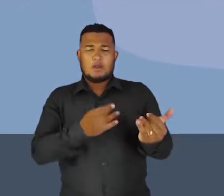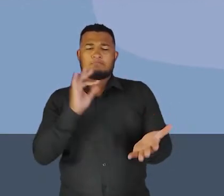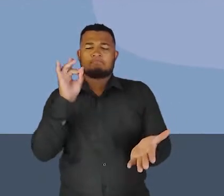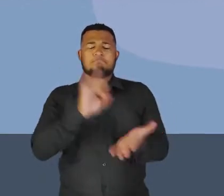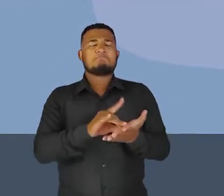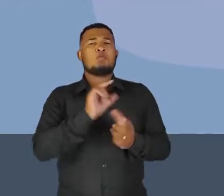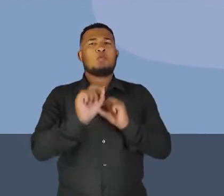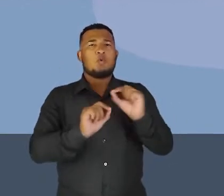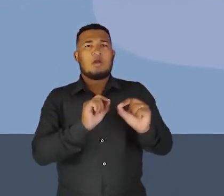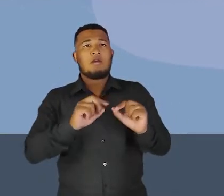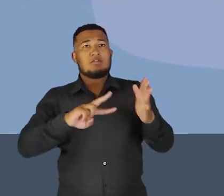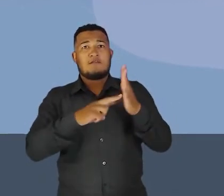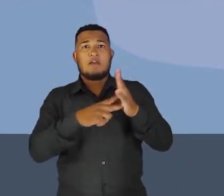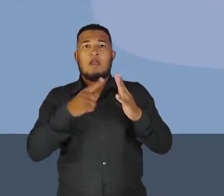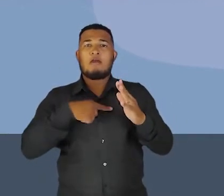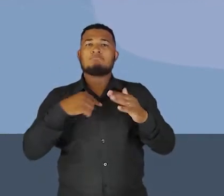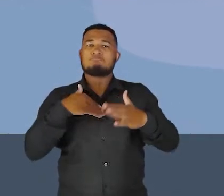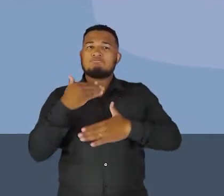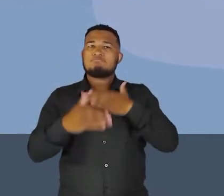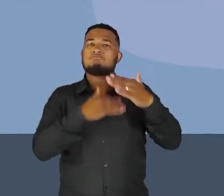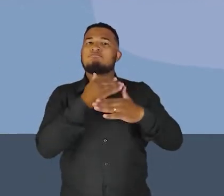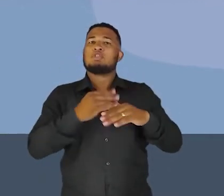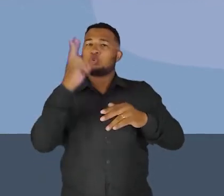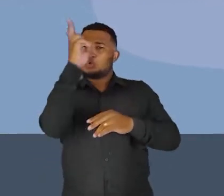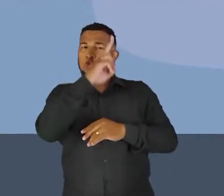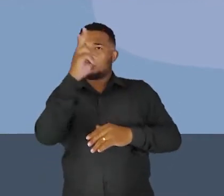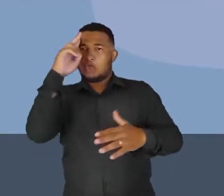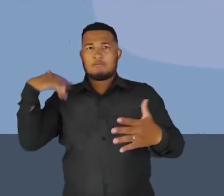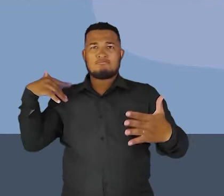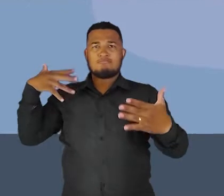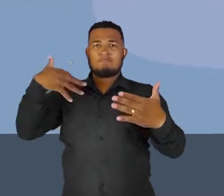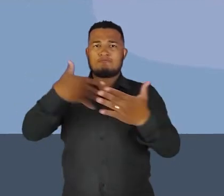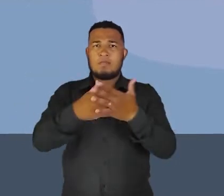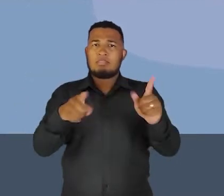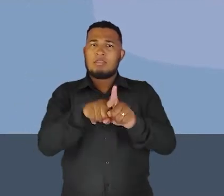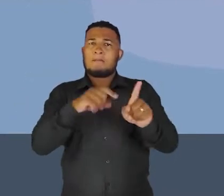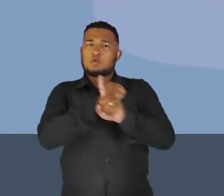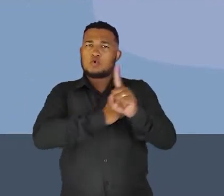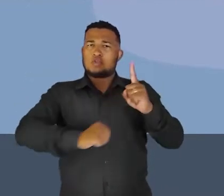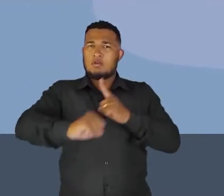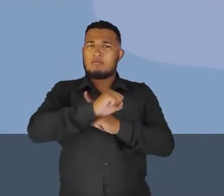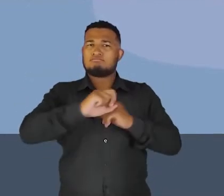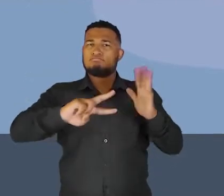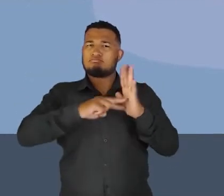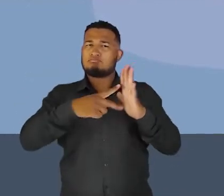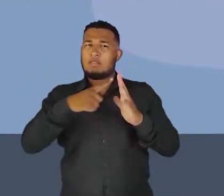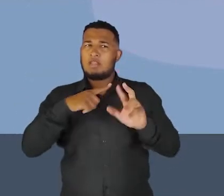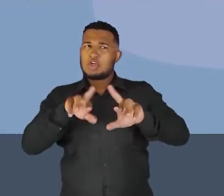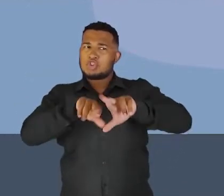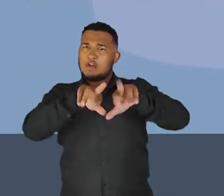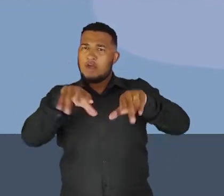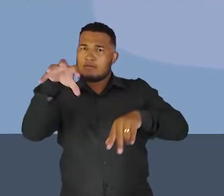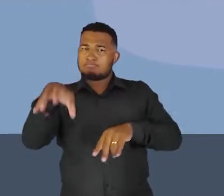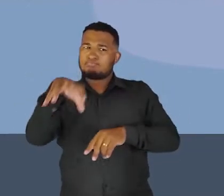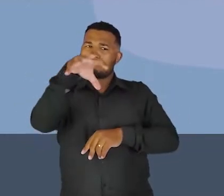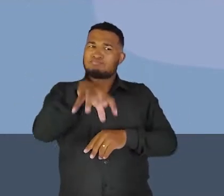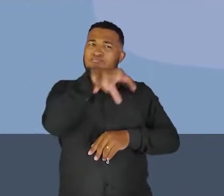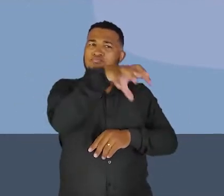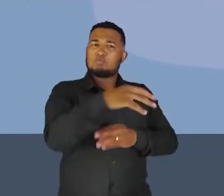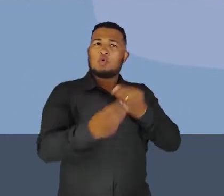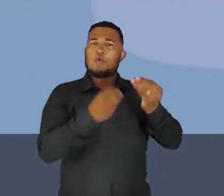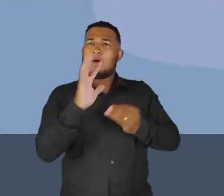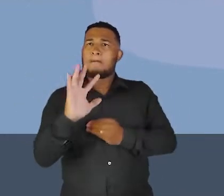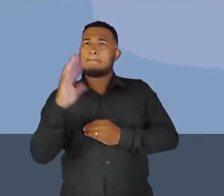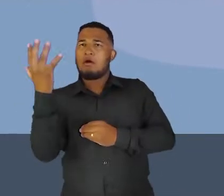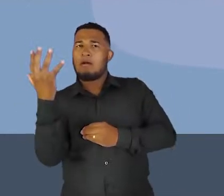Juventude é uma construção histórica e social, Cada época e cada setor postula diferentes maneiras de ser jovem dentro de